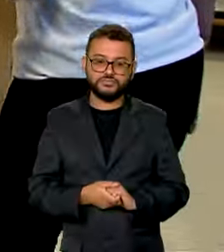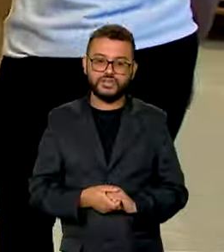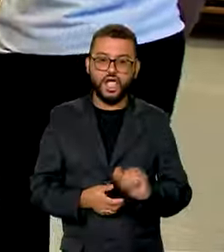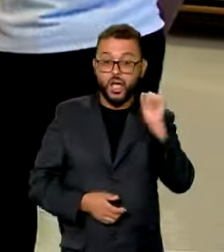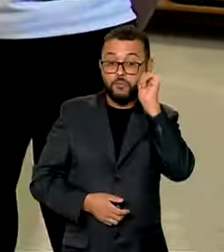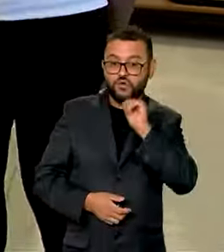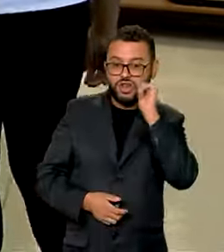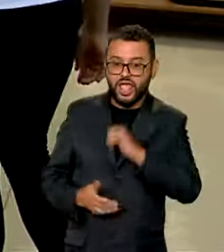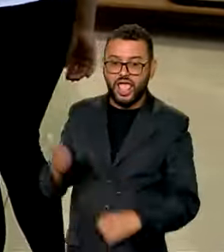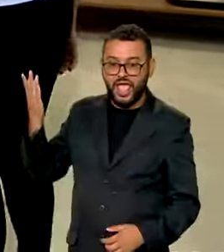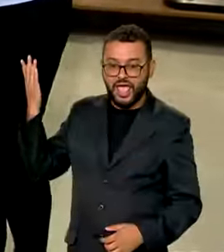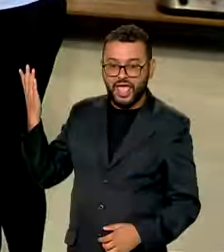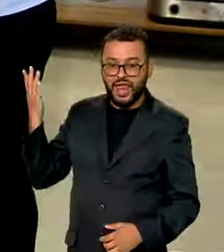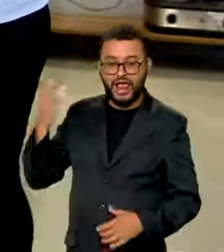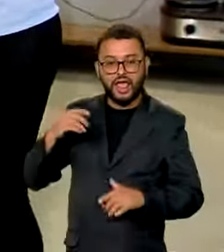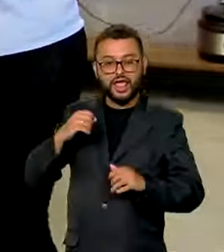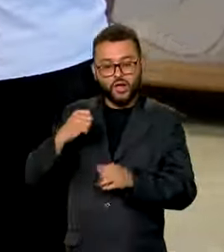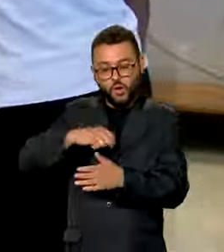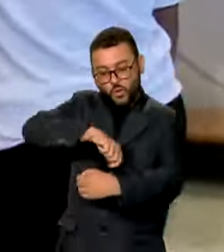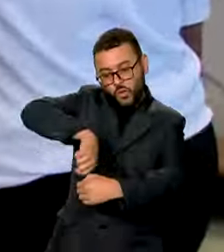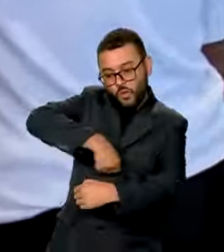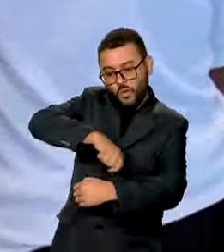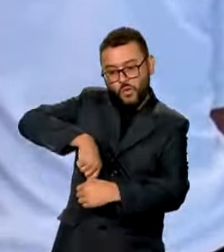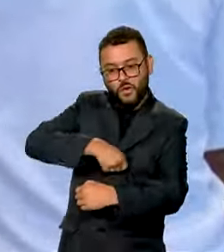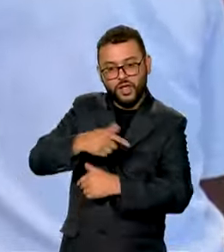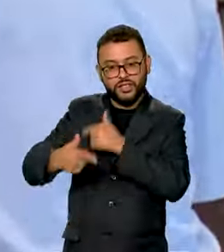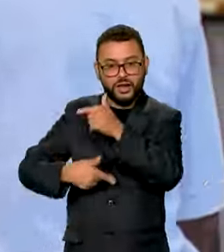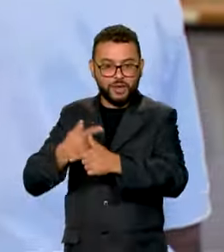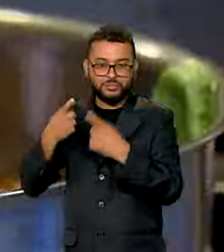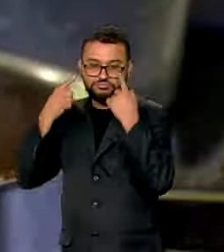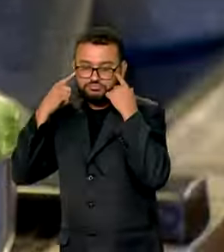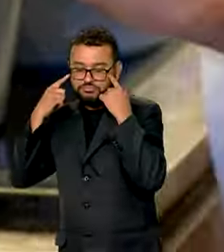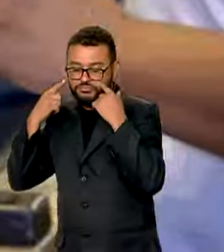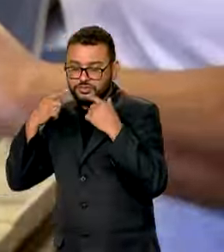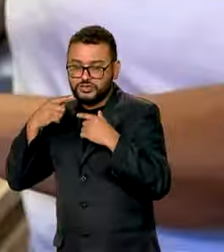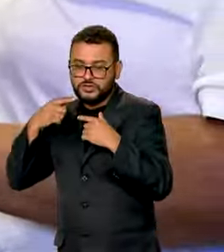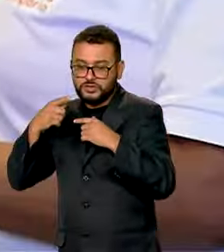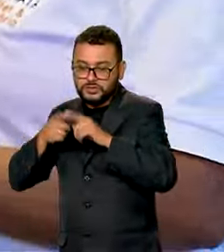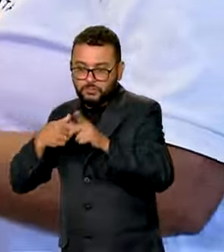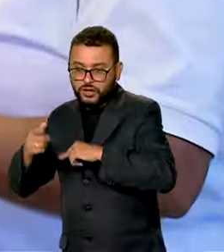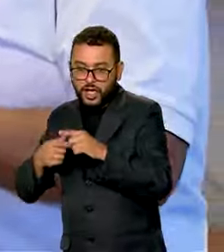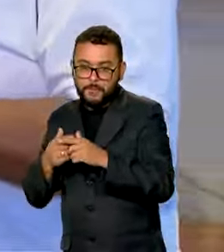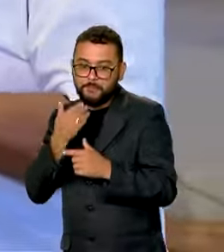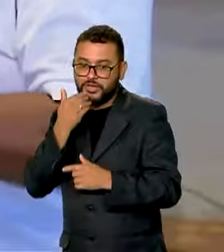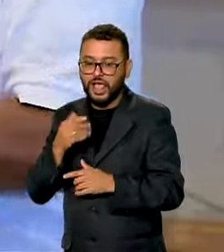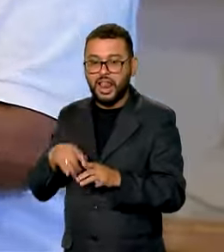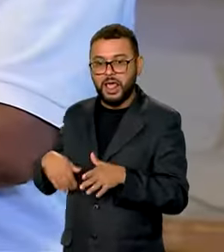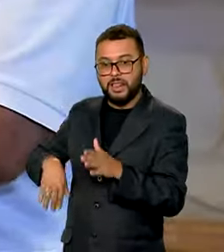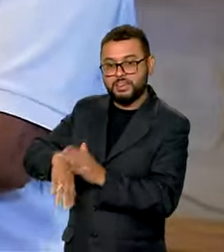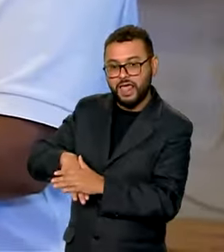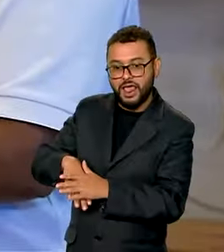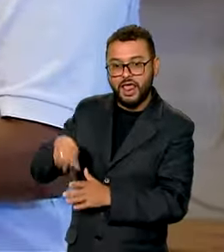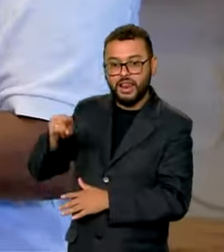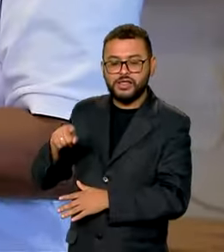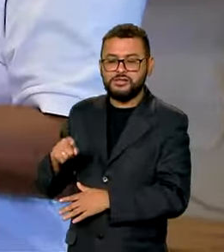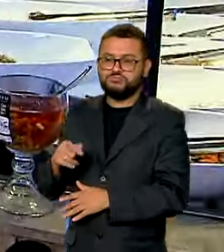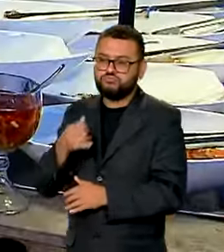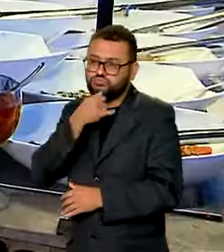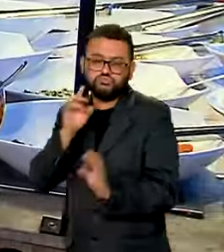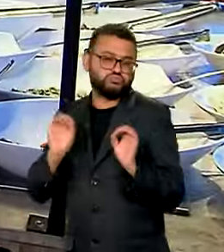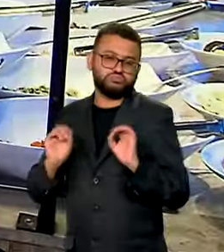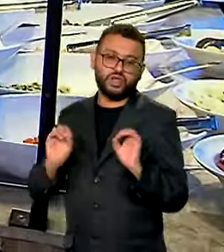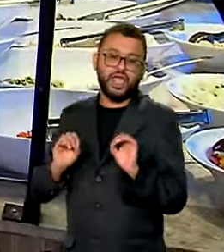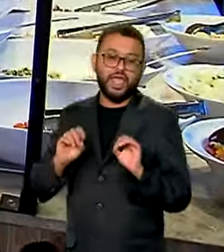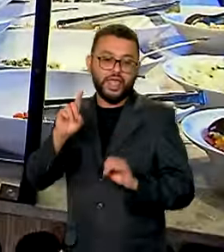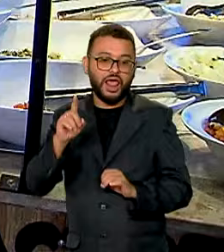A Raimunda é auxiliar de cozinha e trabalhava em um restaurante japonês. Quando foi avisada de que seria desligada, ela não desanimou